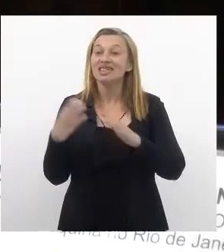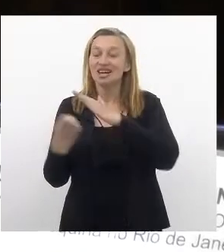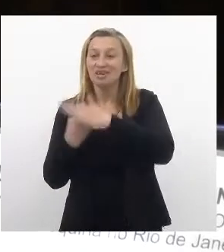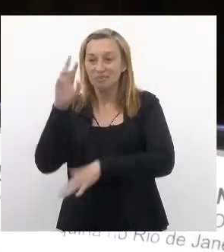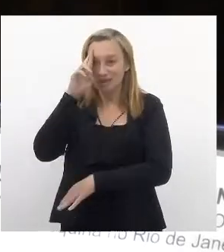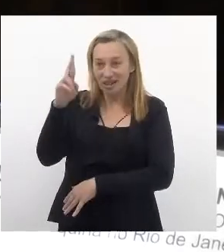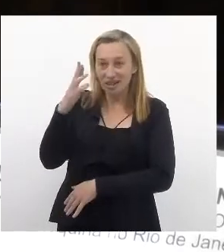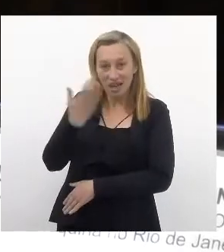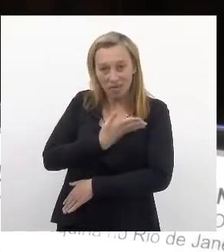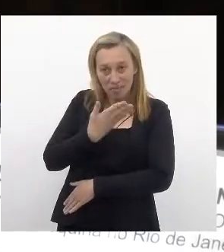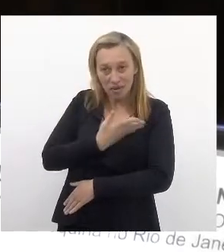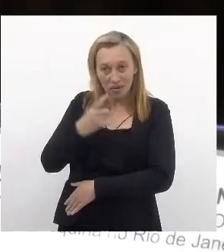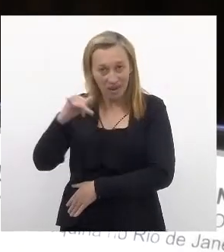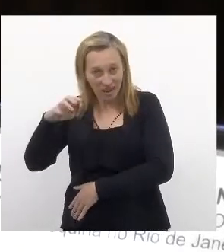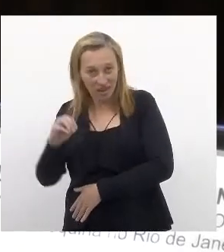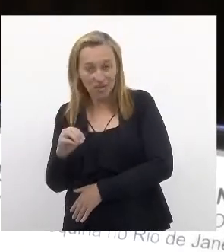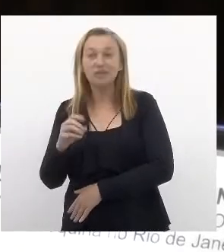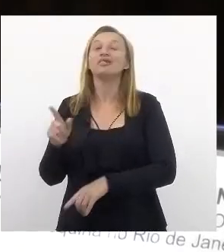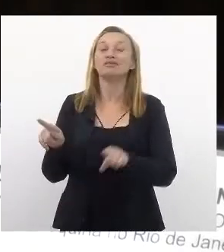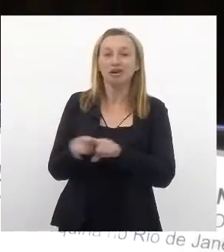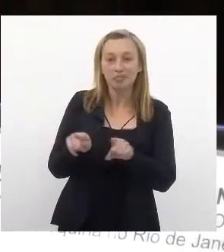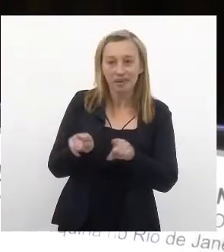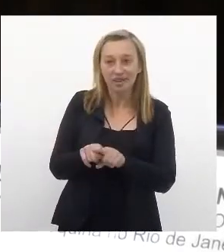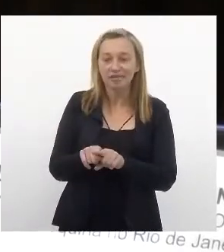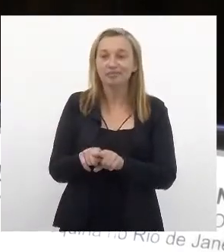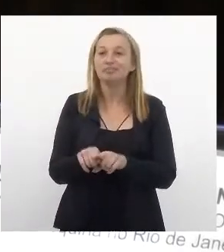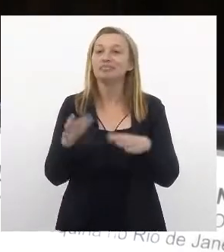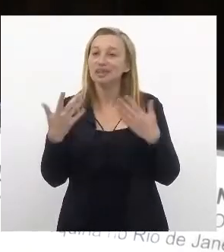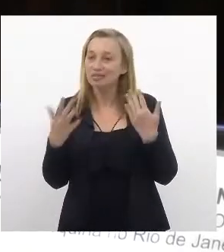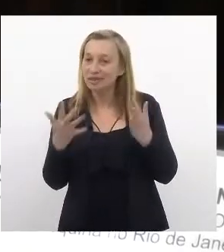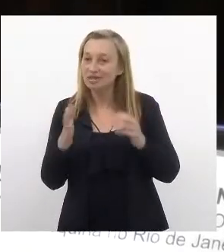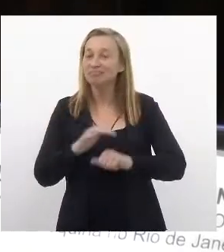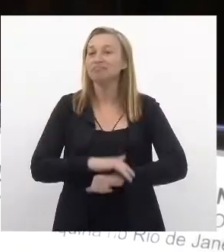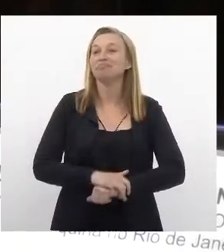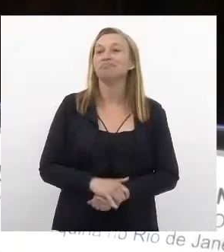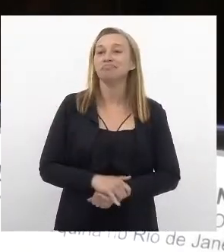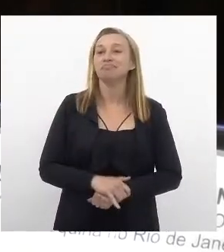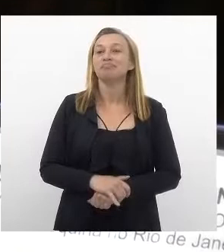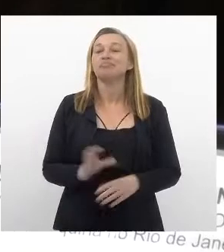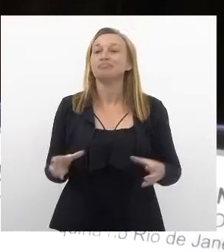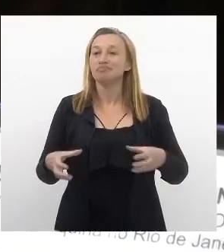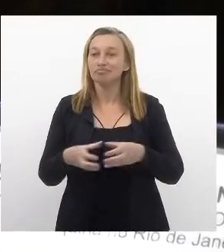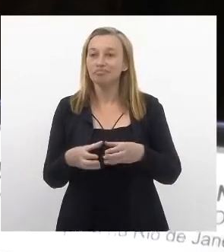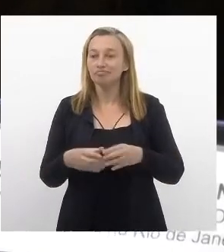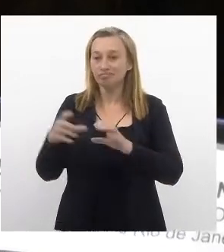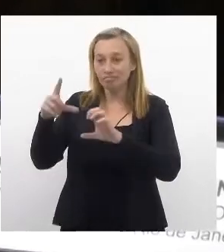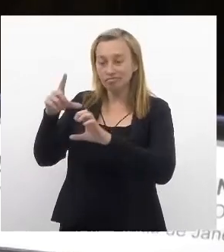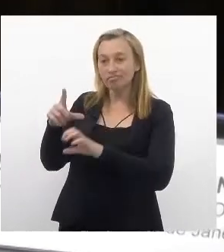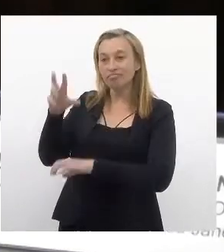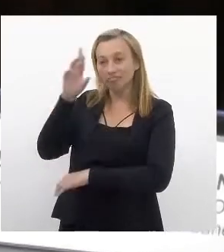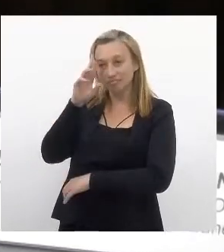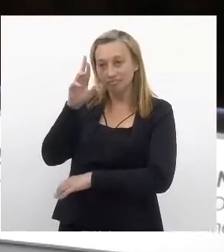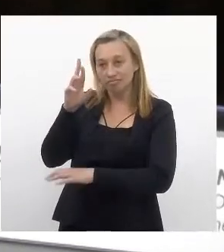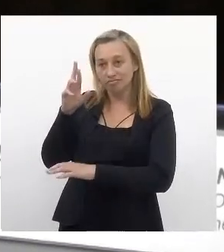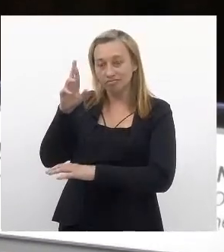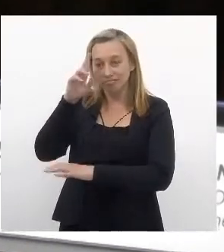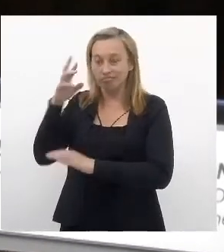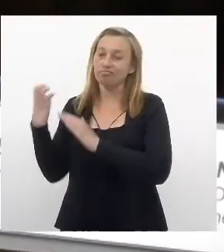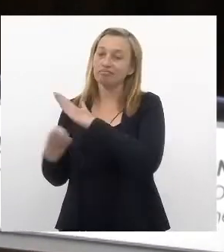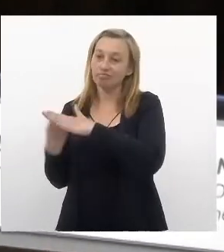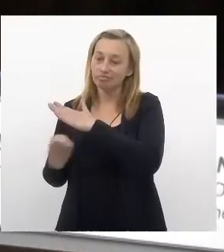amigo Edel, a quem cumprimentando também faço a saudação à comunidade empresarial líbano-brasileira.